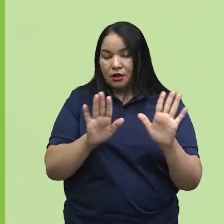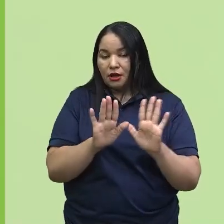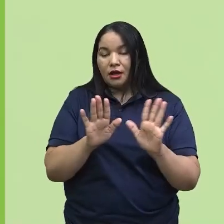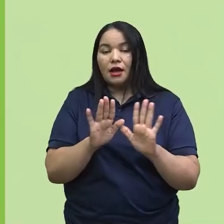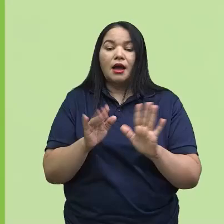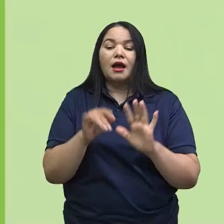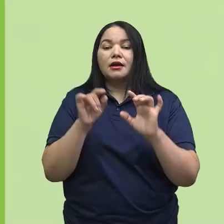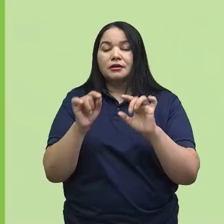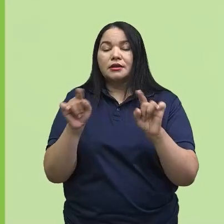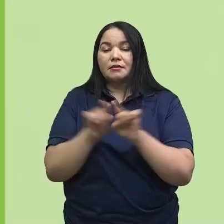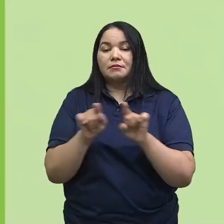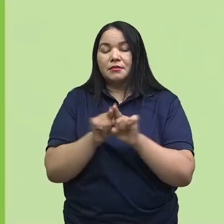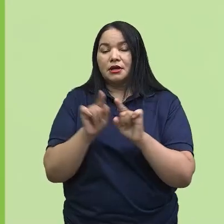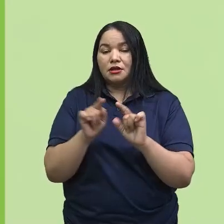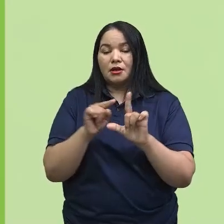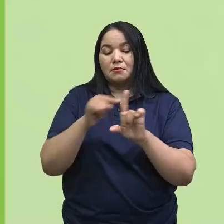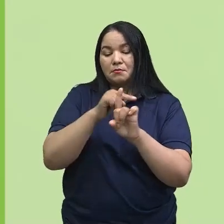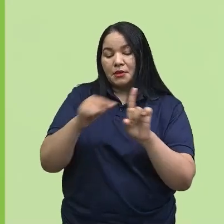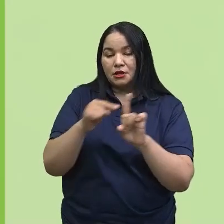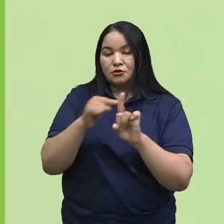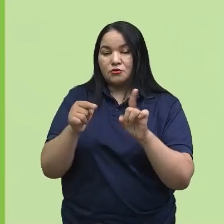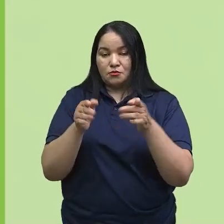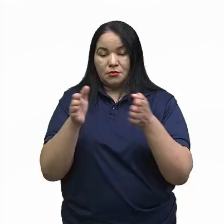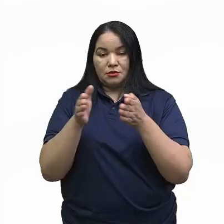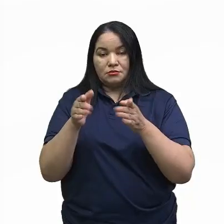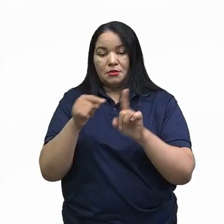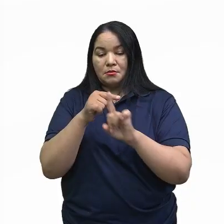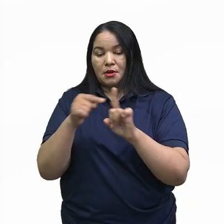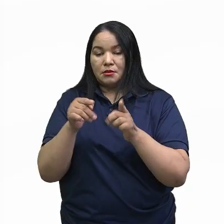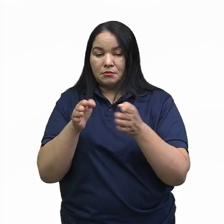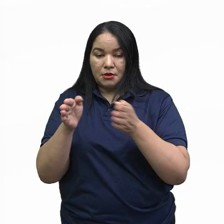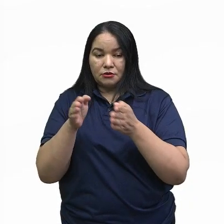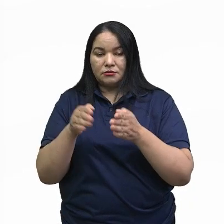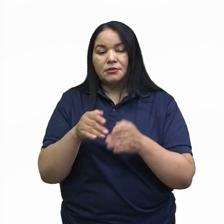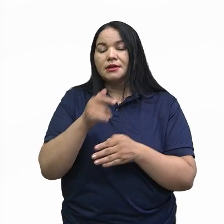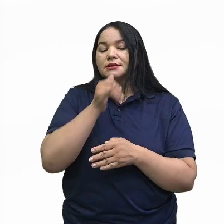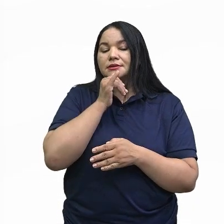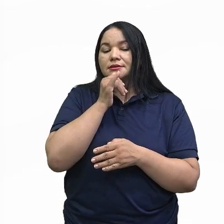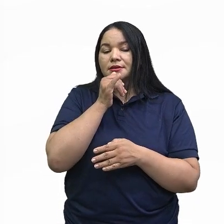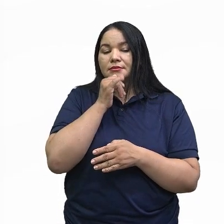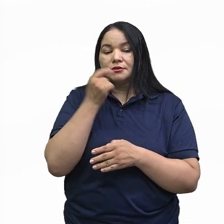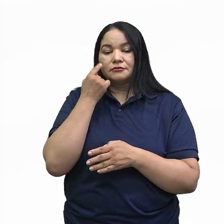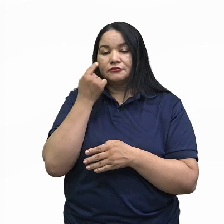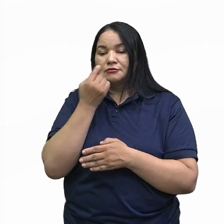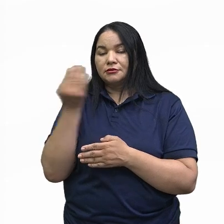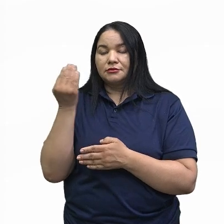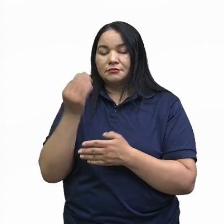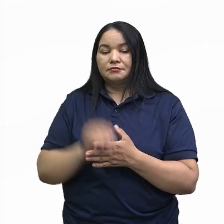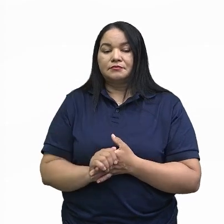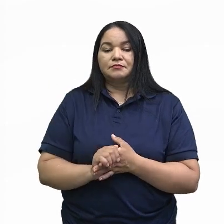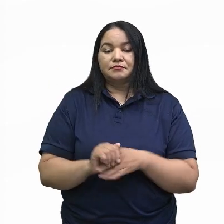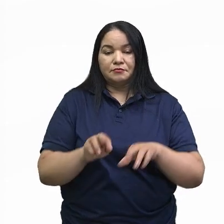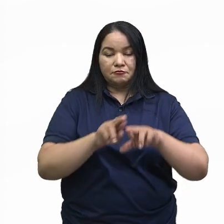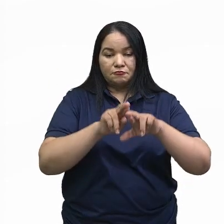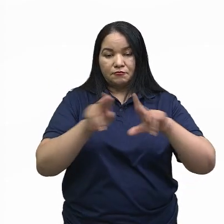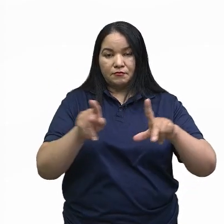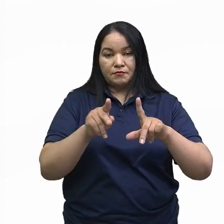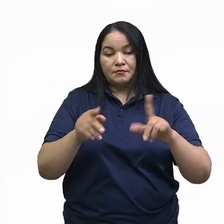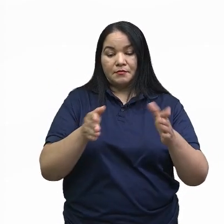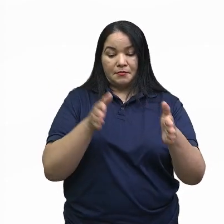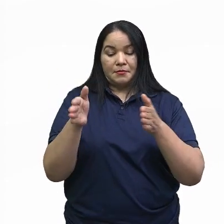cada período de meia-vida, tá? Trouxe aqui alguns exemplos para a gente observar essa diferença desse período de meia-vida,